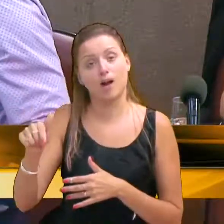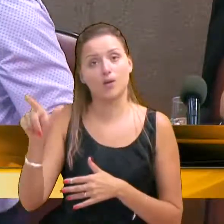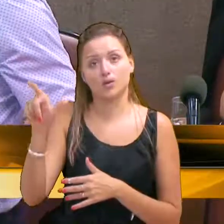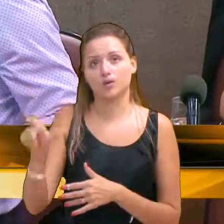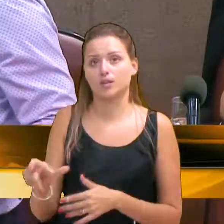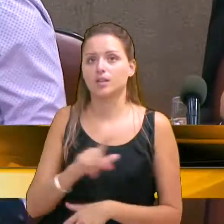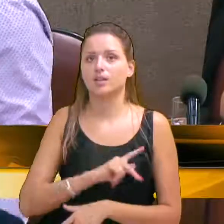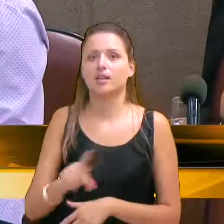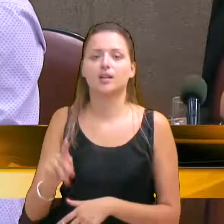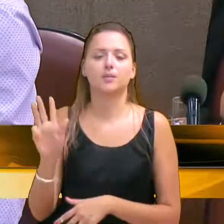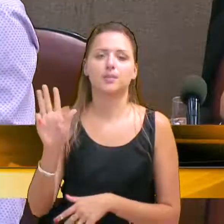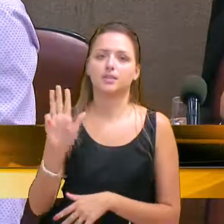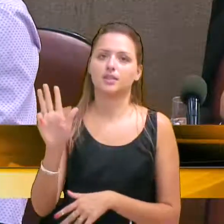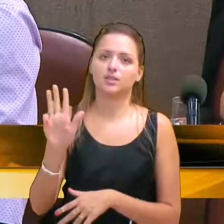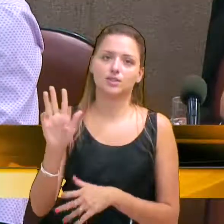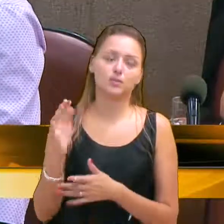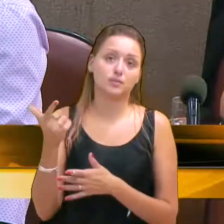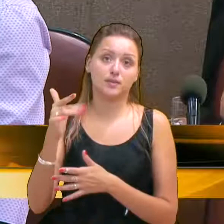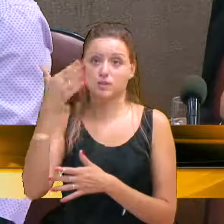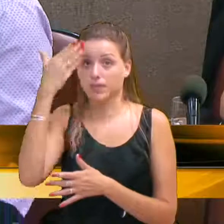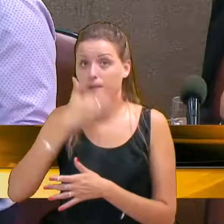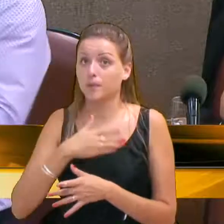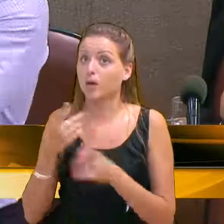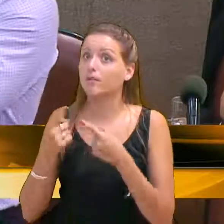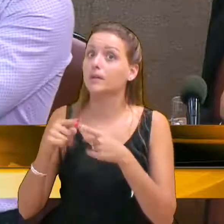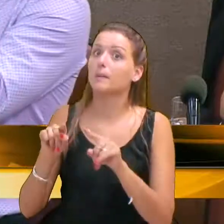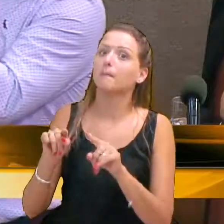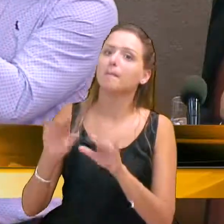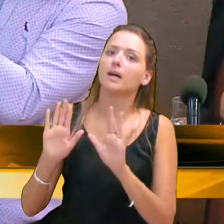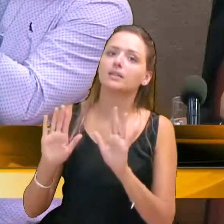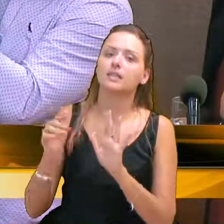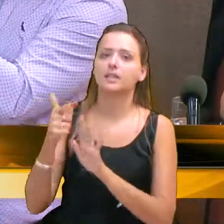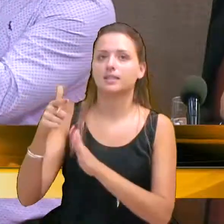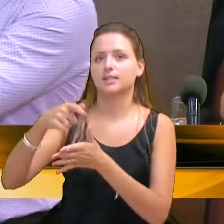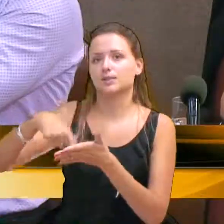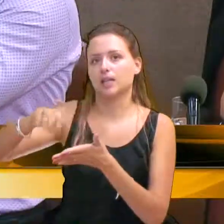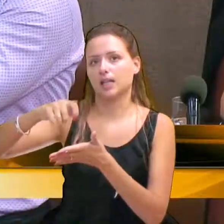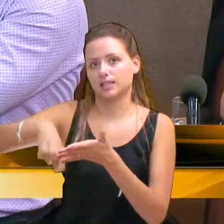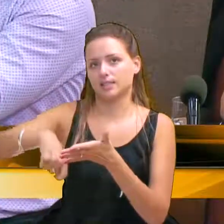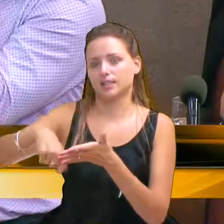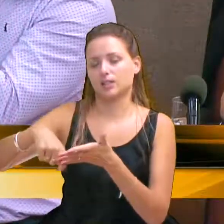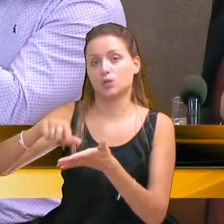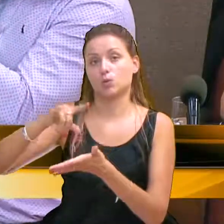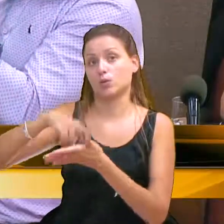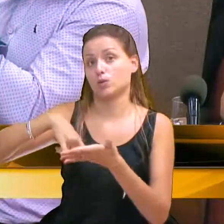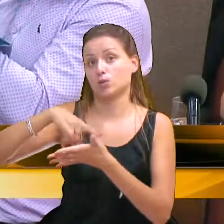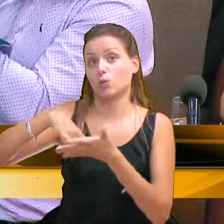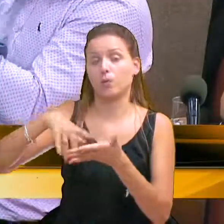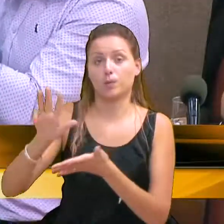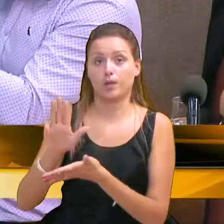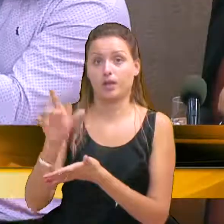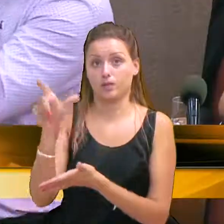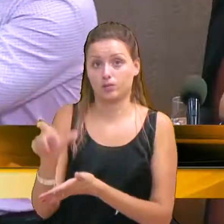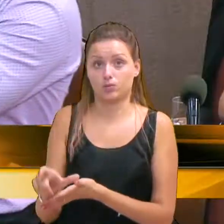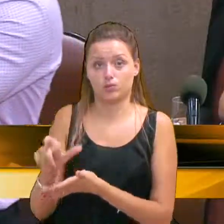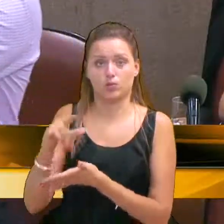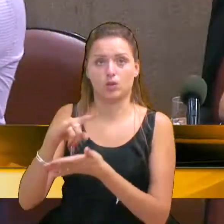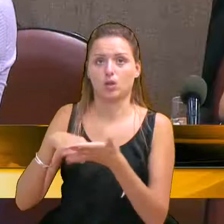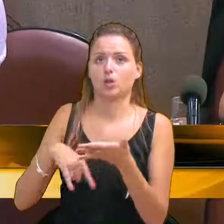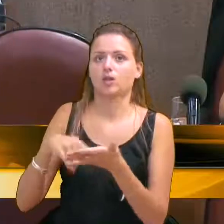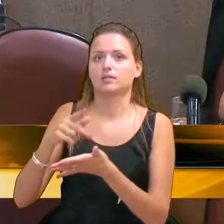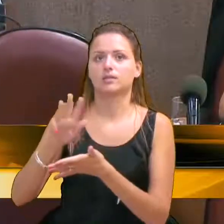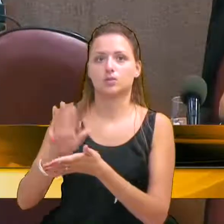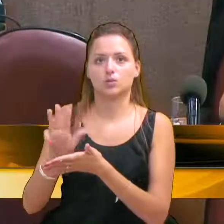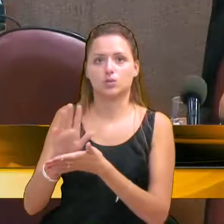do ex-presidente Lula, né? Não tem lá a assinatura dele lá, né? No documento